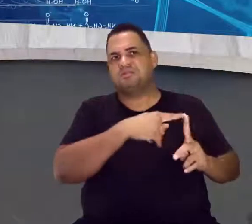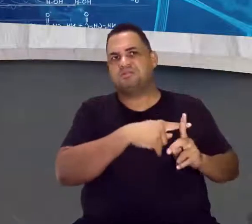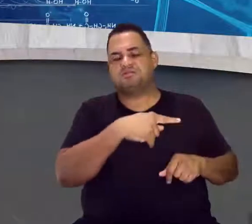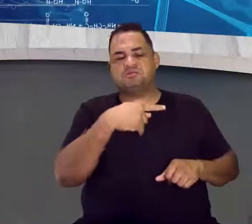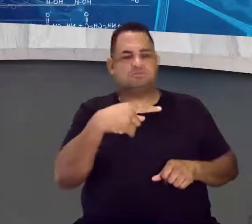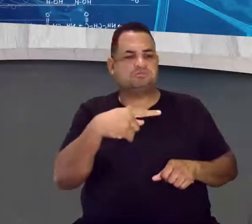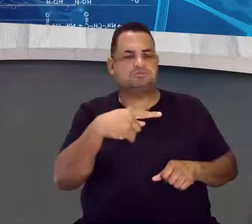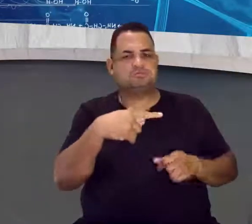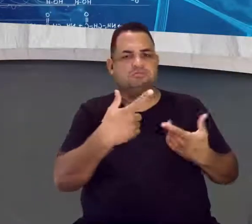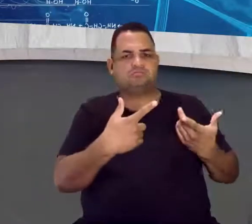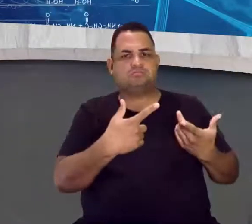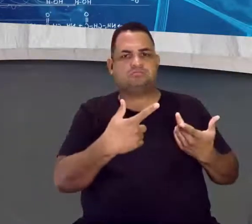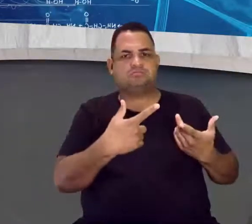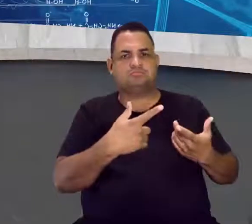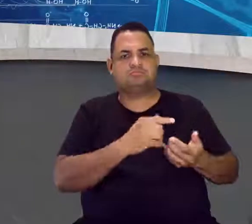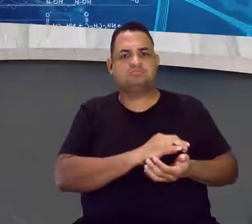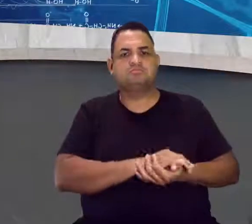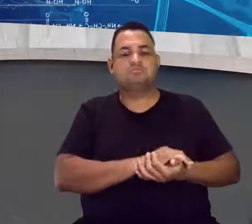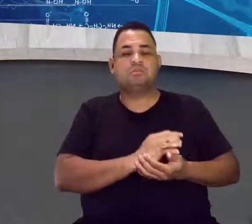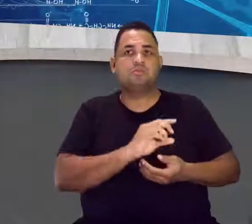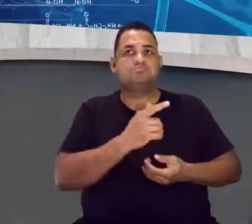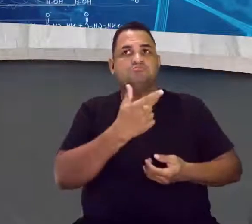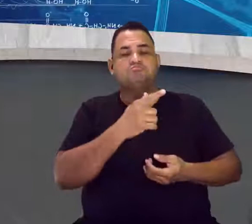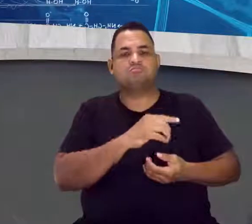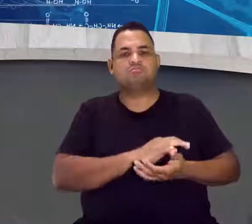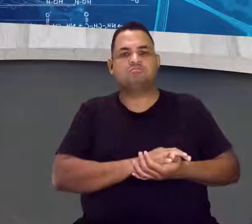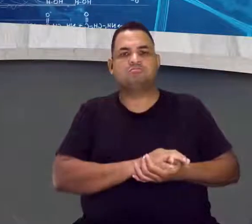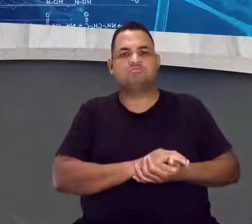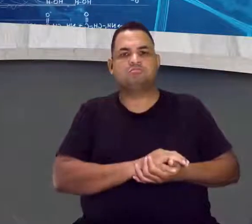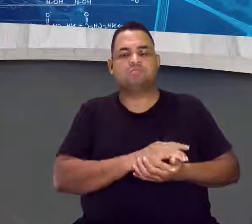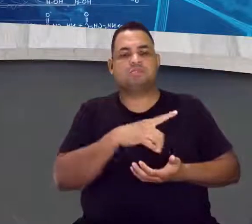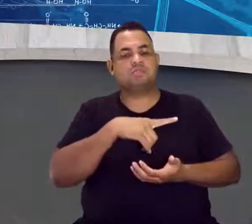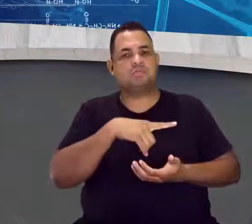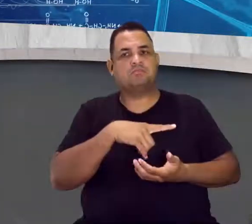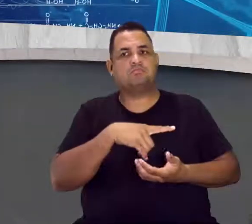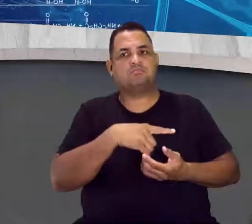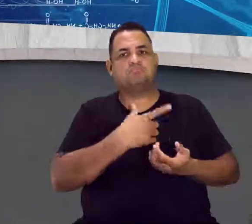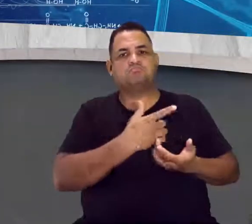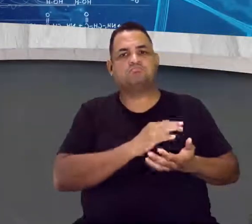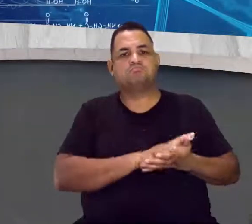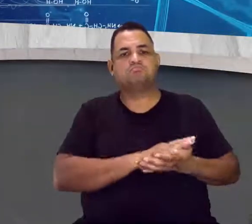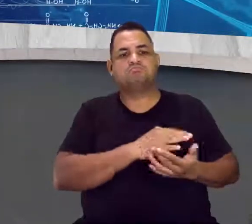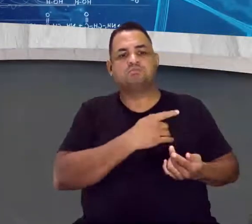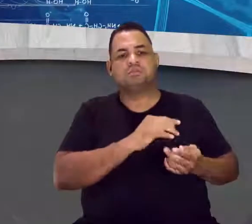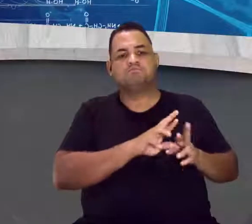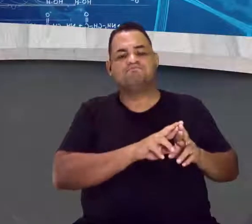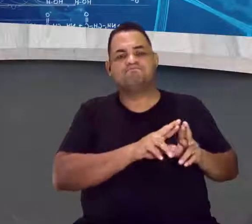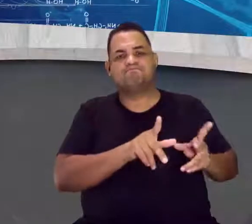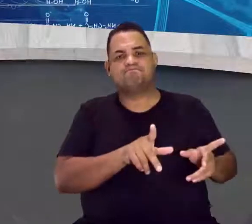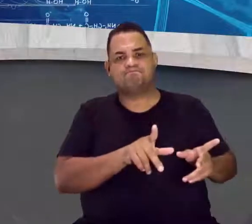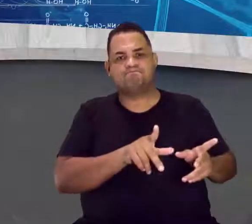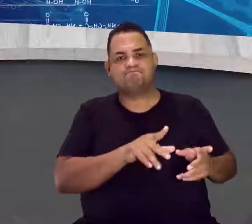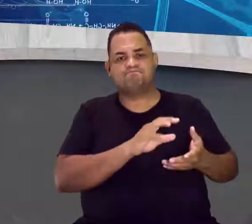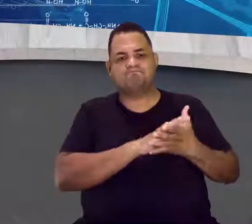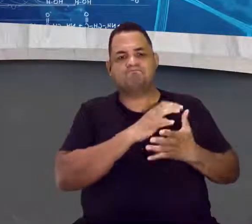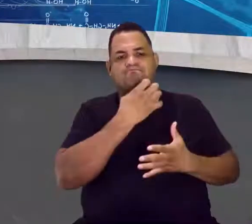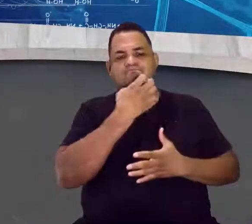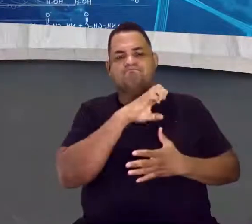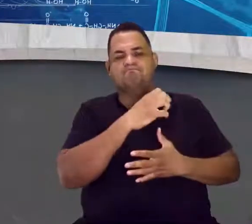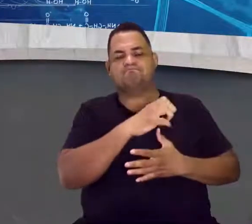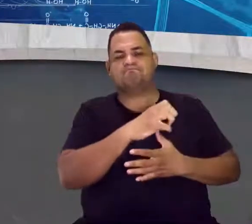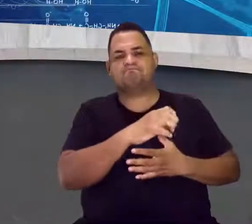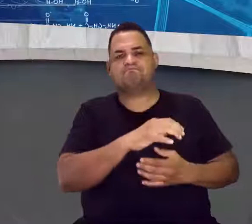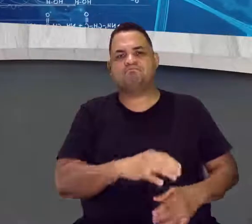Boa parte delas são apolares, e as que são polares, elas vão ser polares pela diferença de eletronegatividade